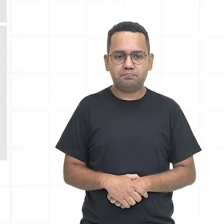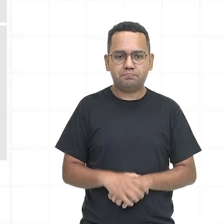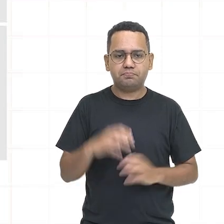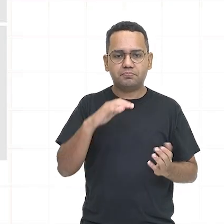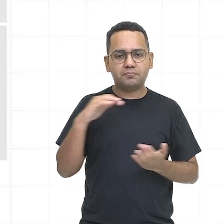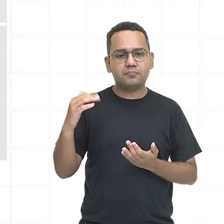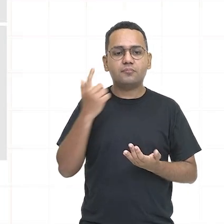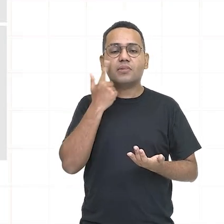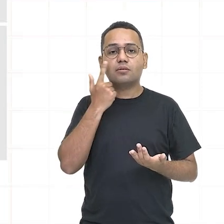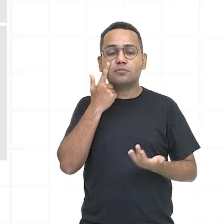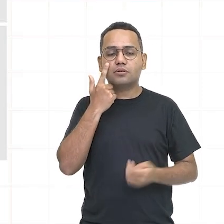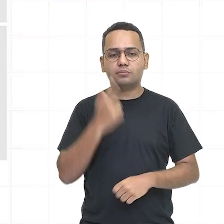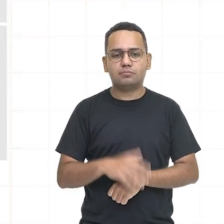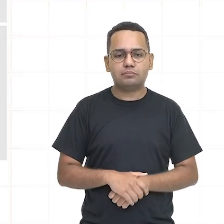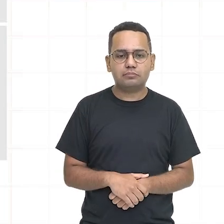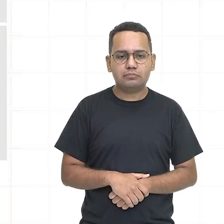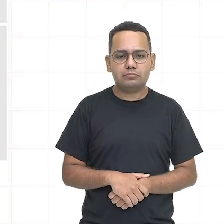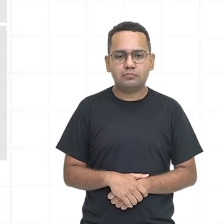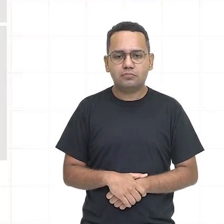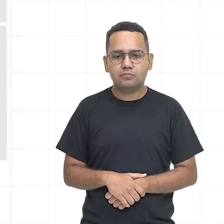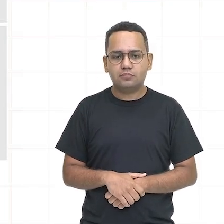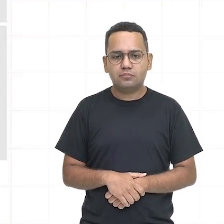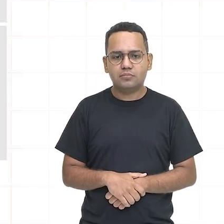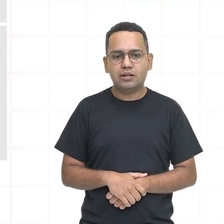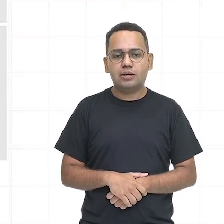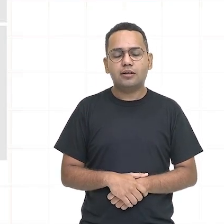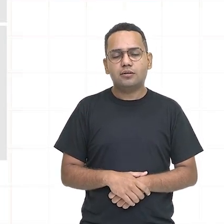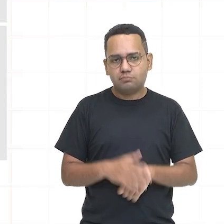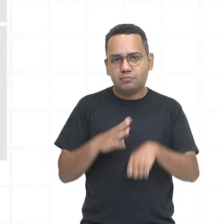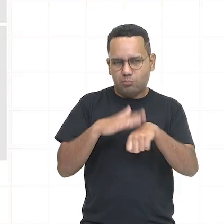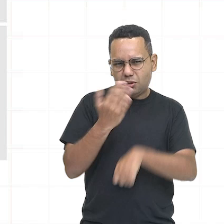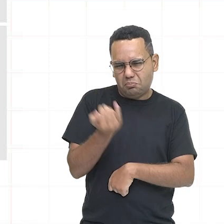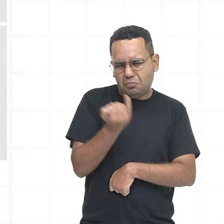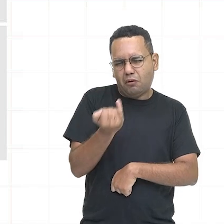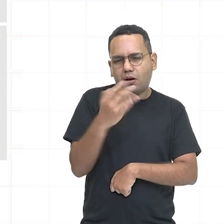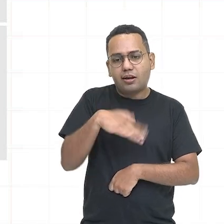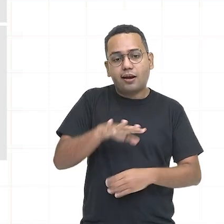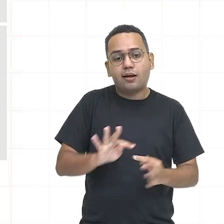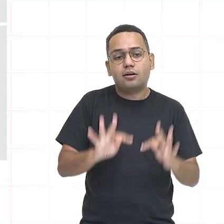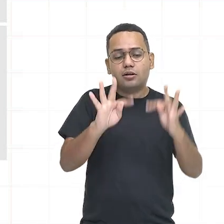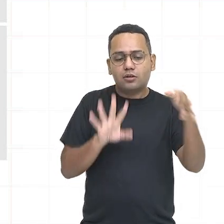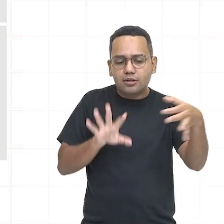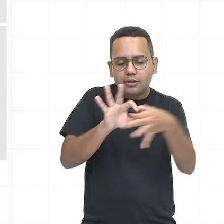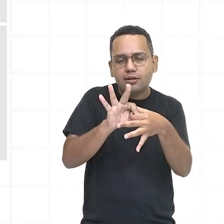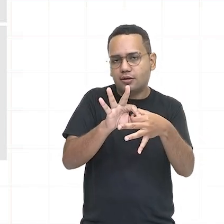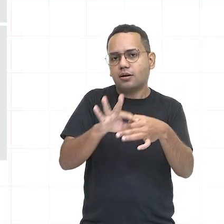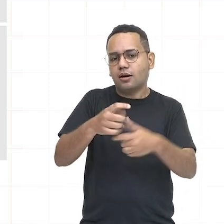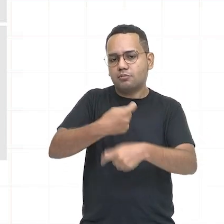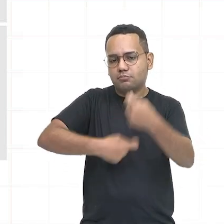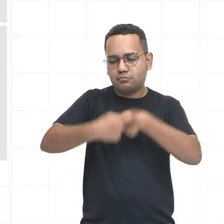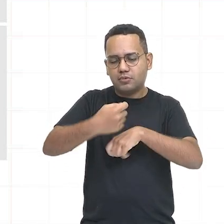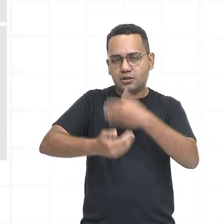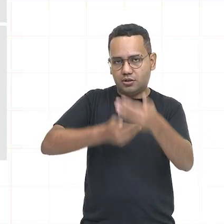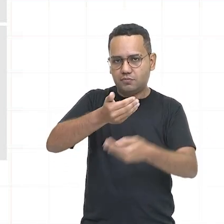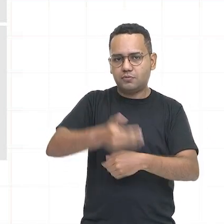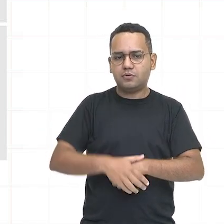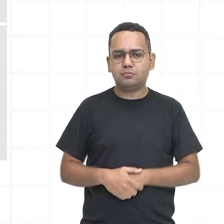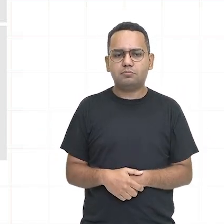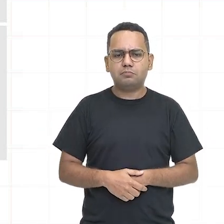ter a tecnologia para ocorrer o quê? O desenvolvimento econômico. E quais serão esses